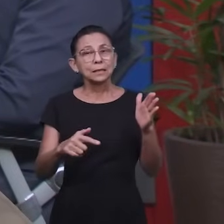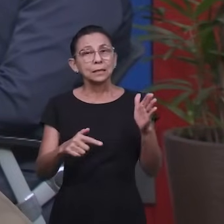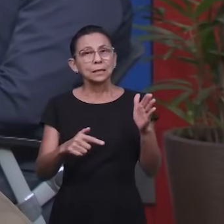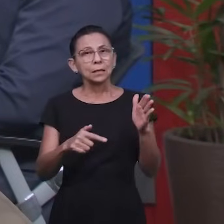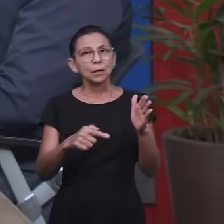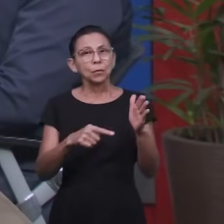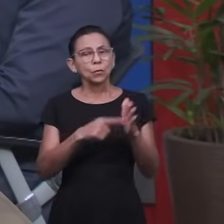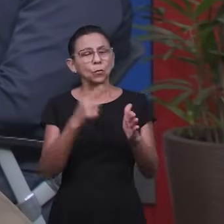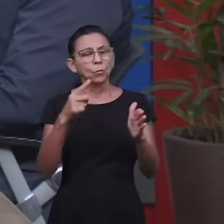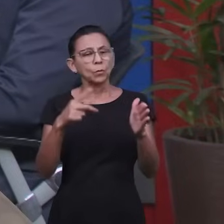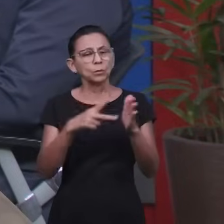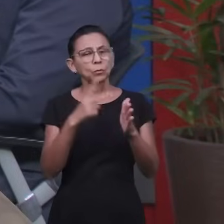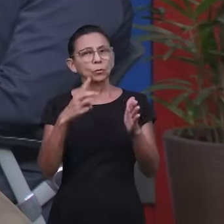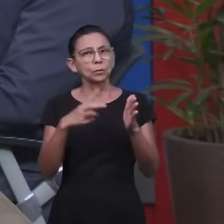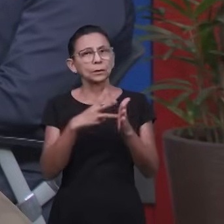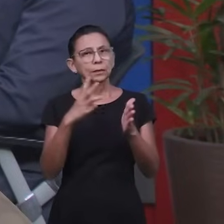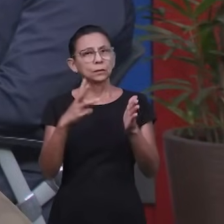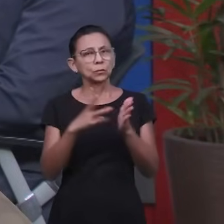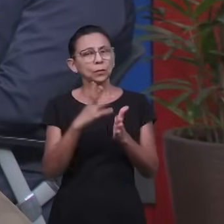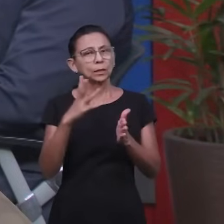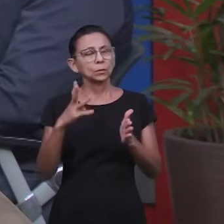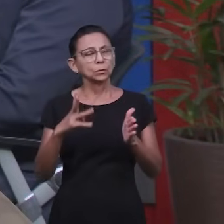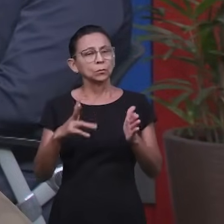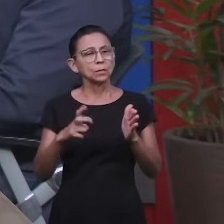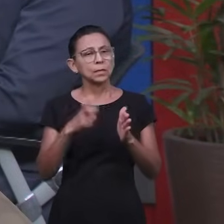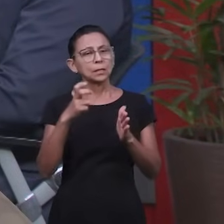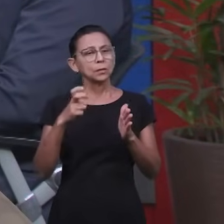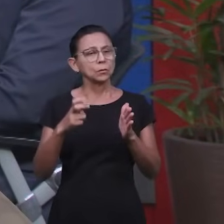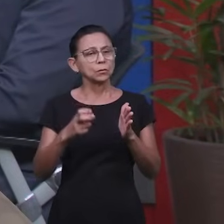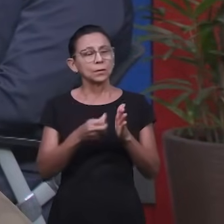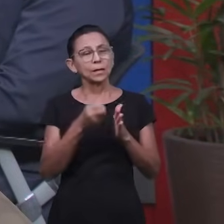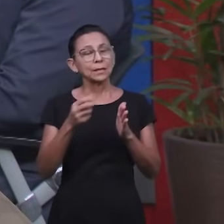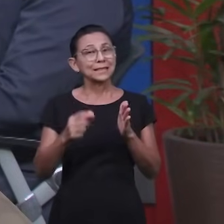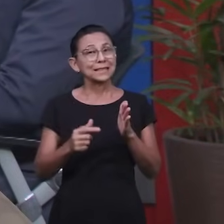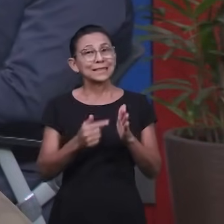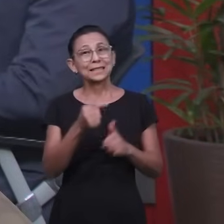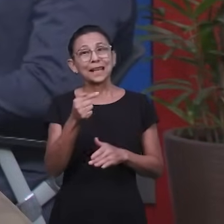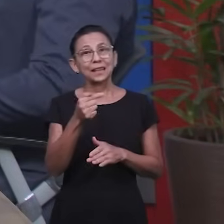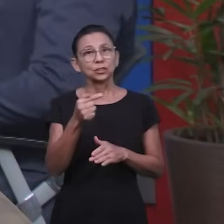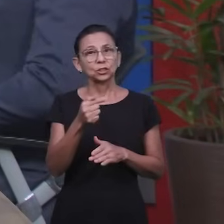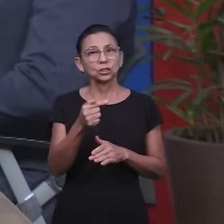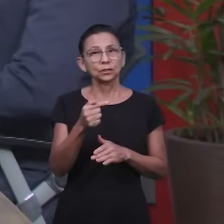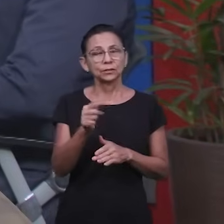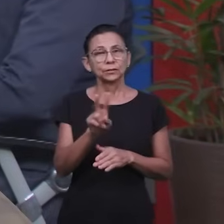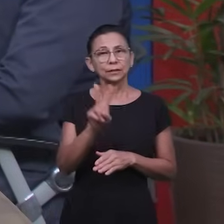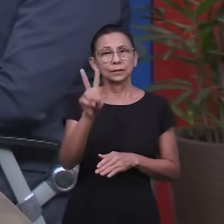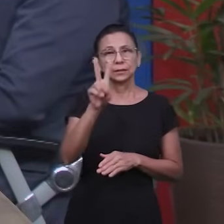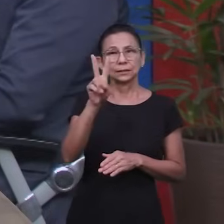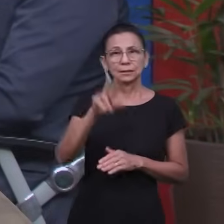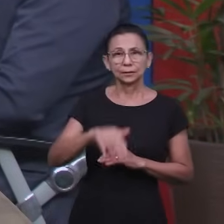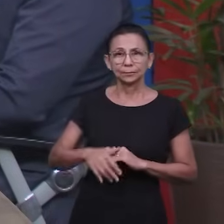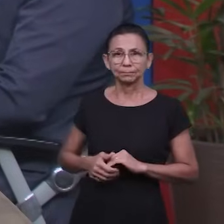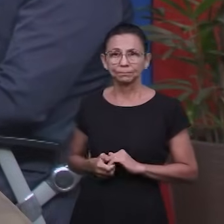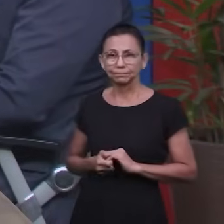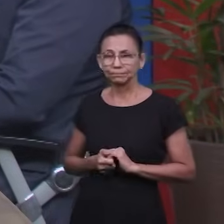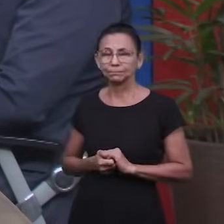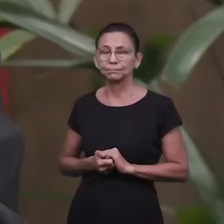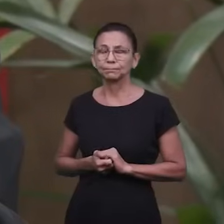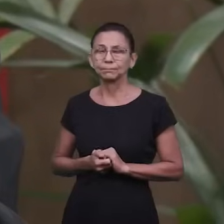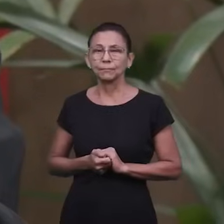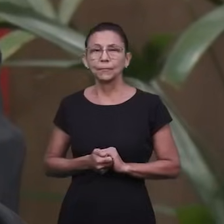a cura, a bênção, o resultado. Se o homem não aparece, ele vem nenhuma. E o homem não aparece. Hora nenhuma. Né? Hora